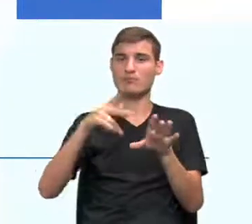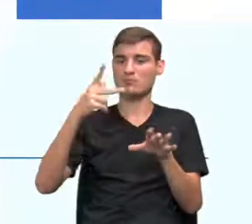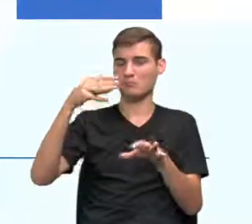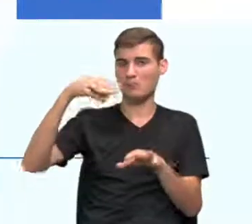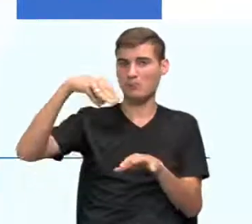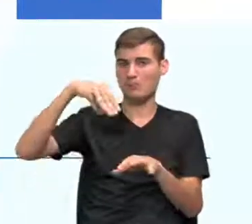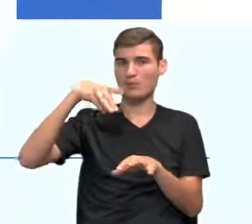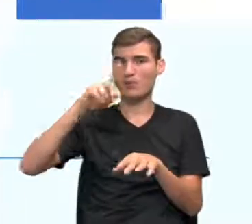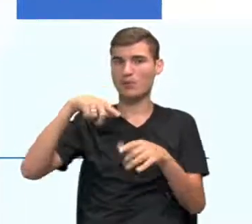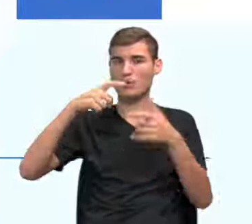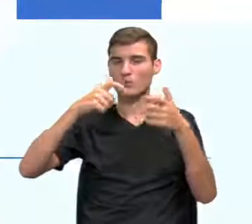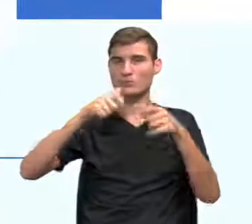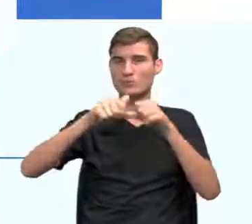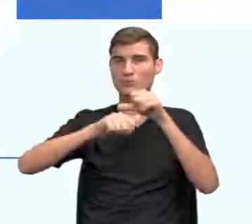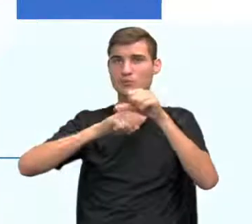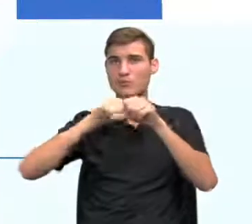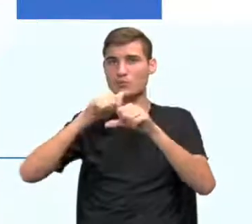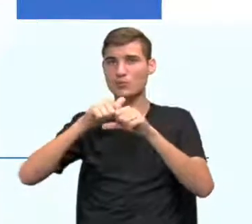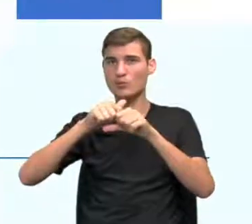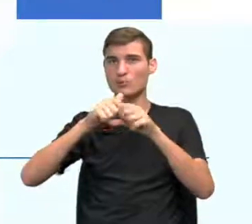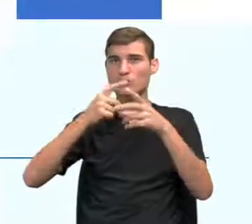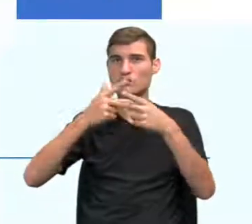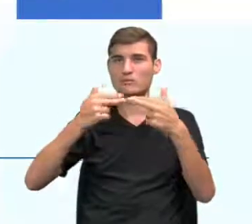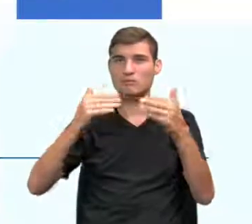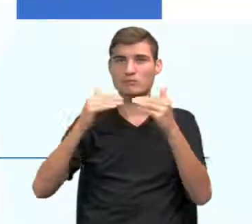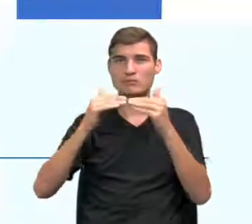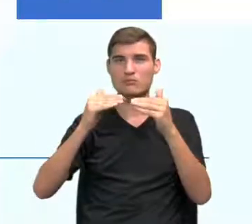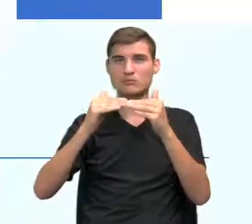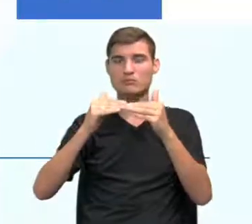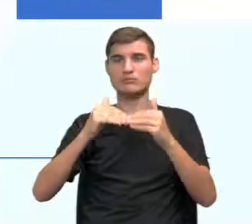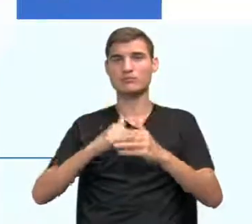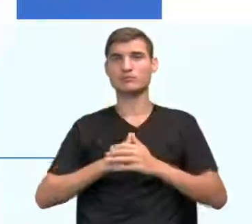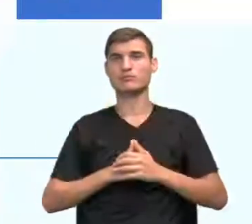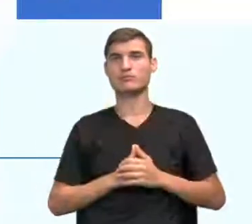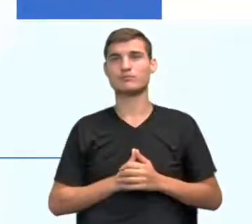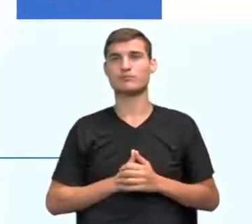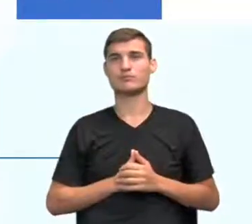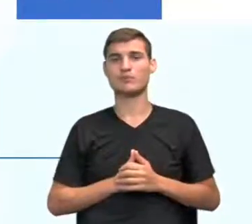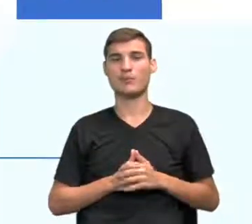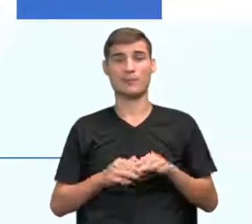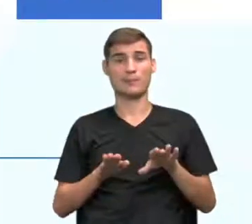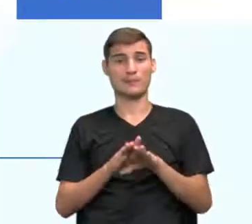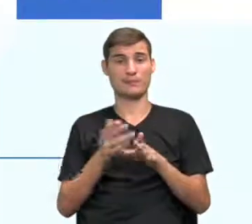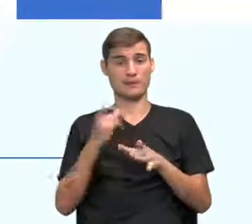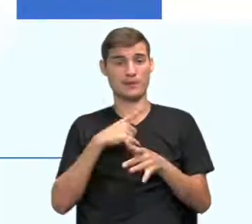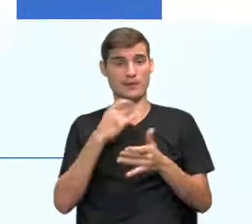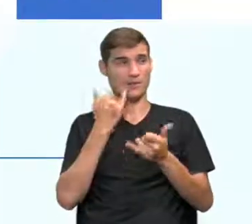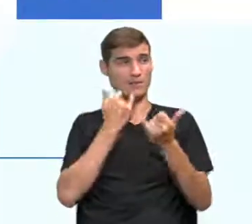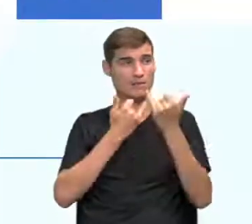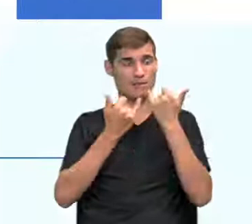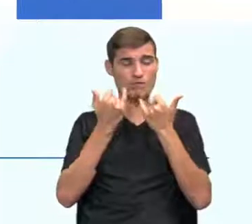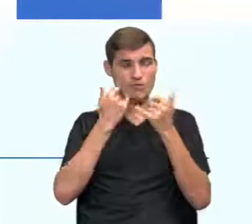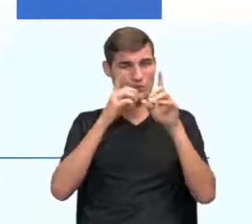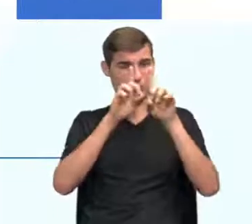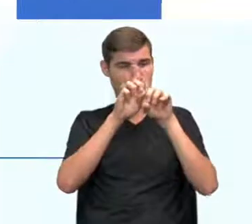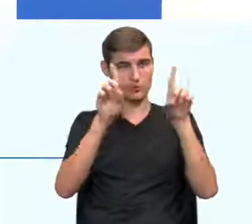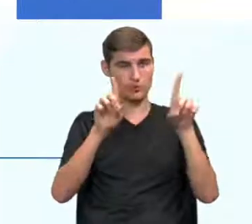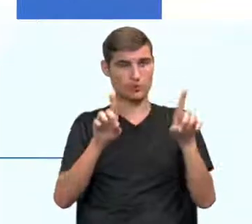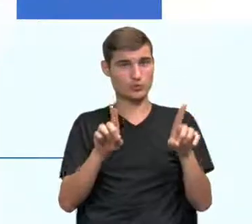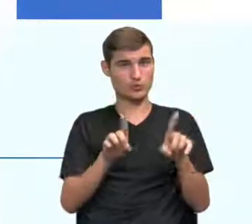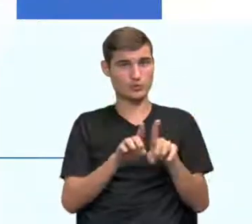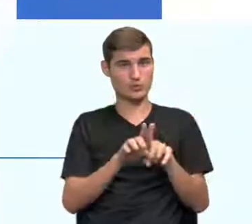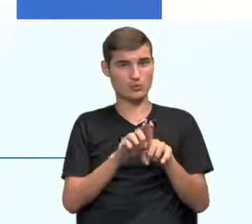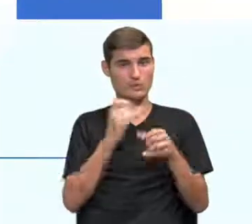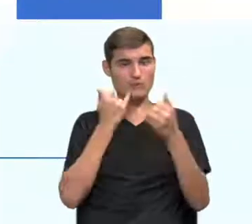eu modifico amplitude, frequência ou fase. E se eu tenho a informação digital? Se eu tenho